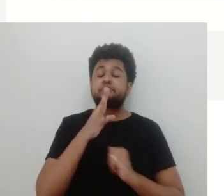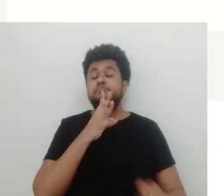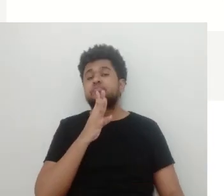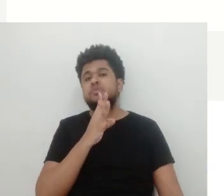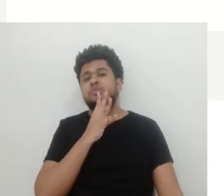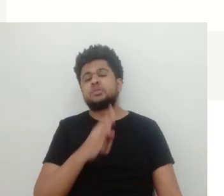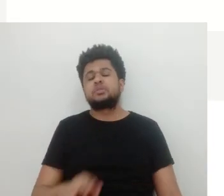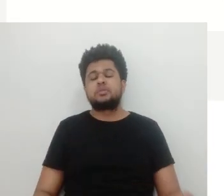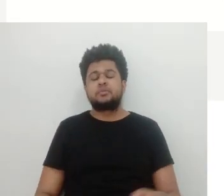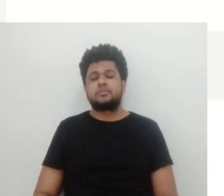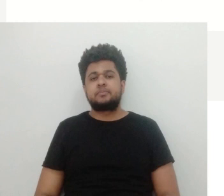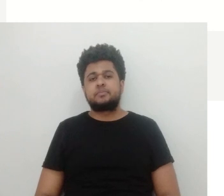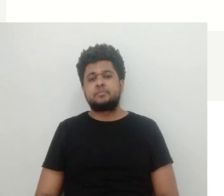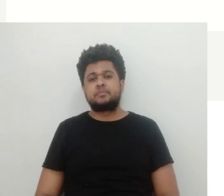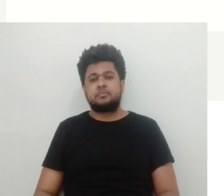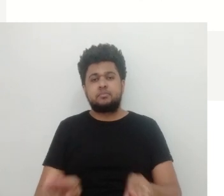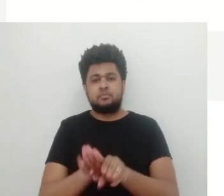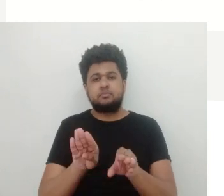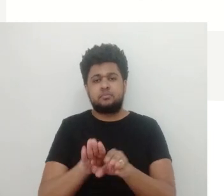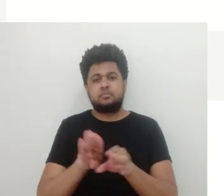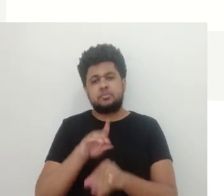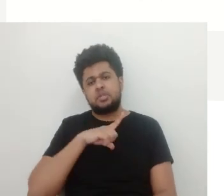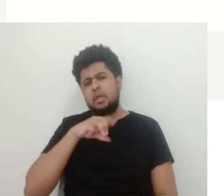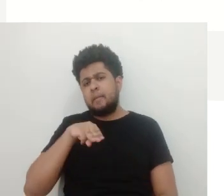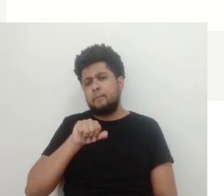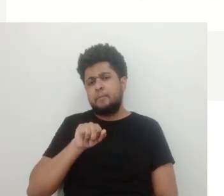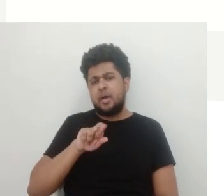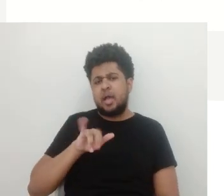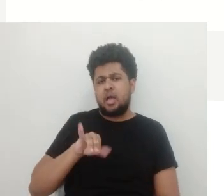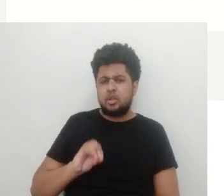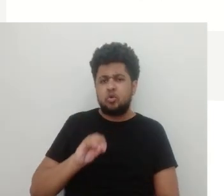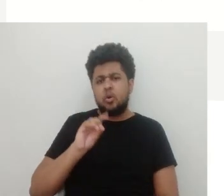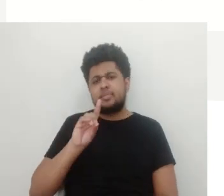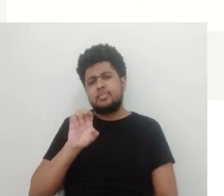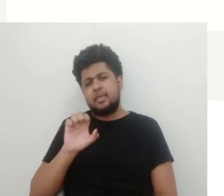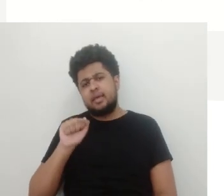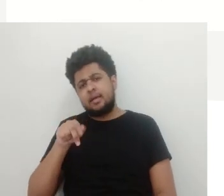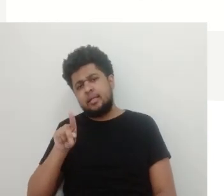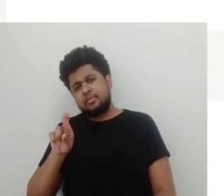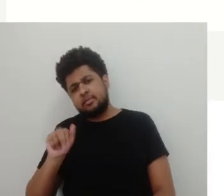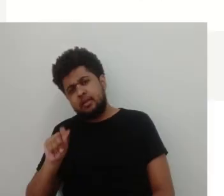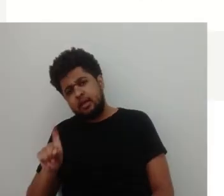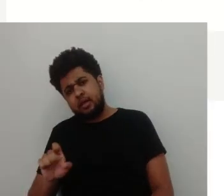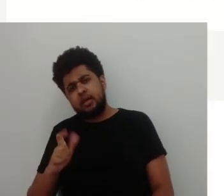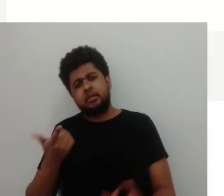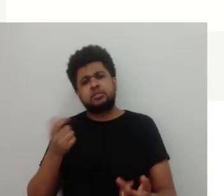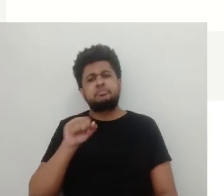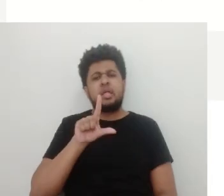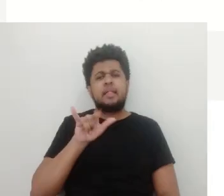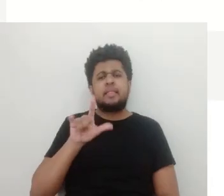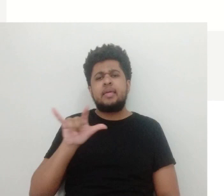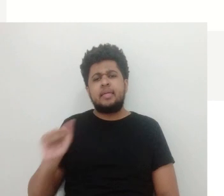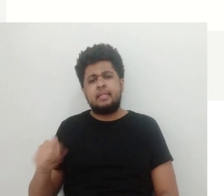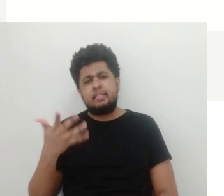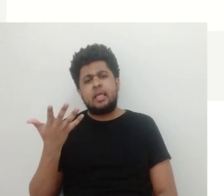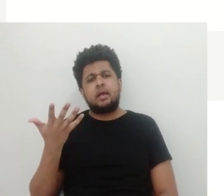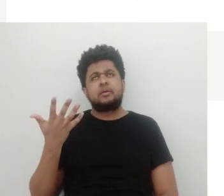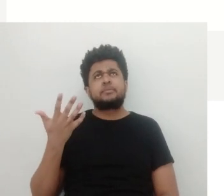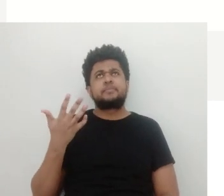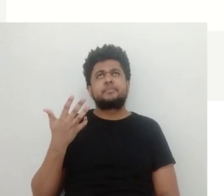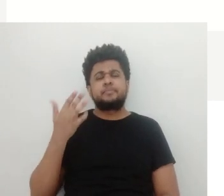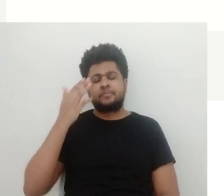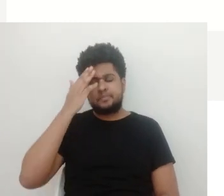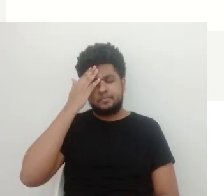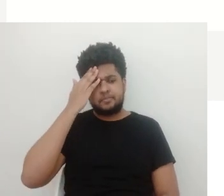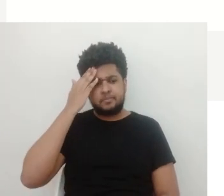Silvia Rivera e Catherine Walsh. Na versão mais